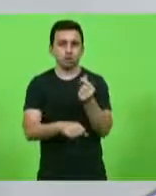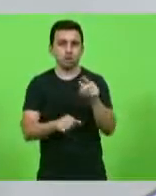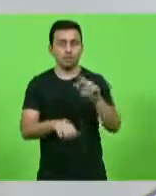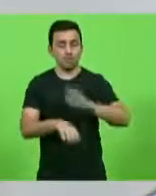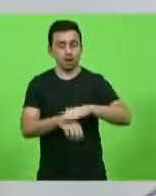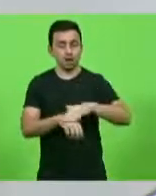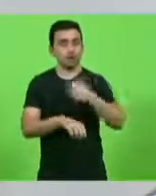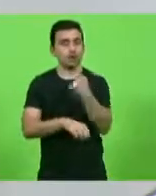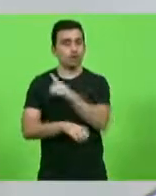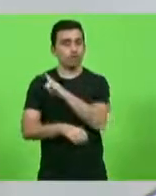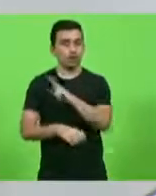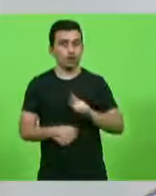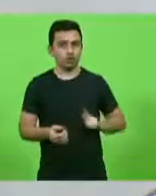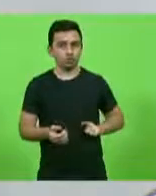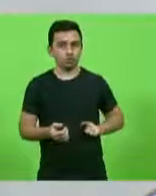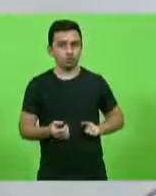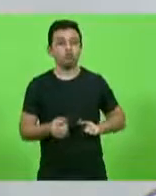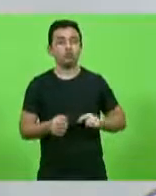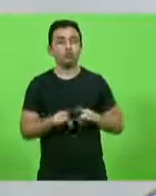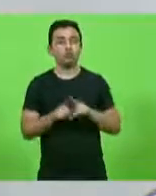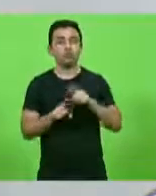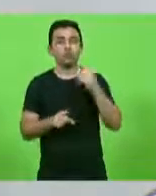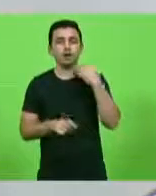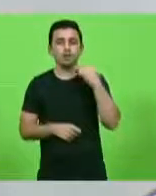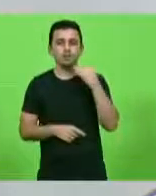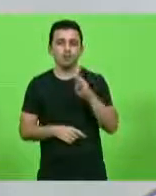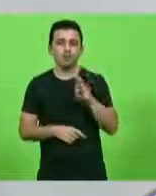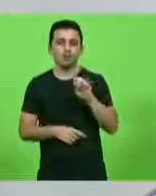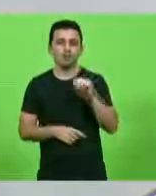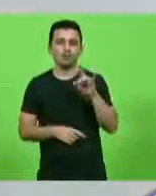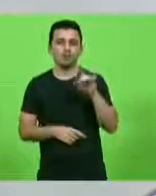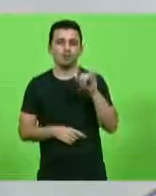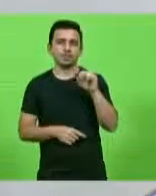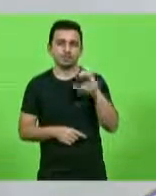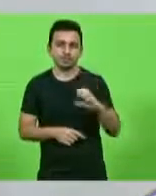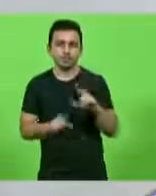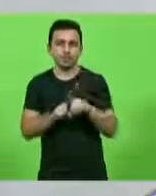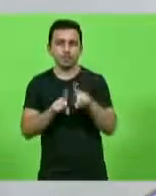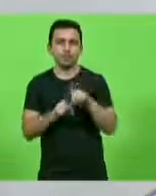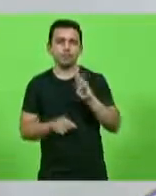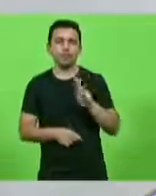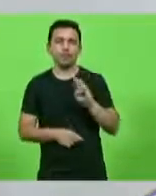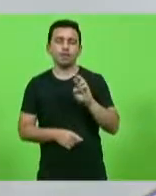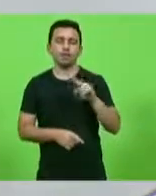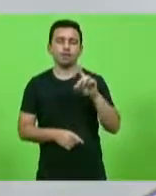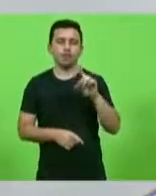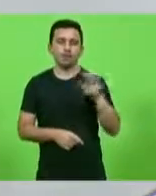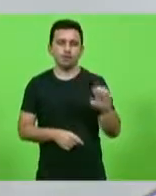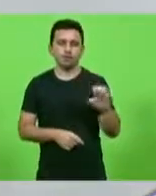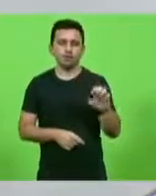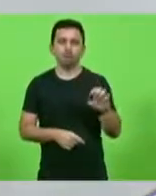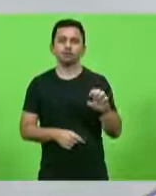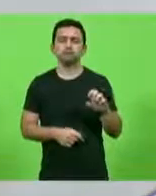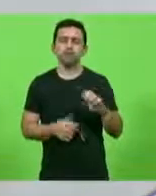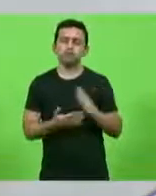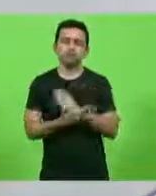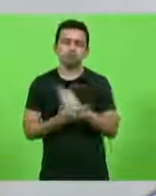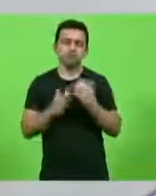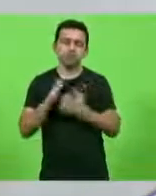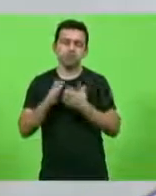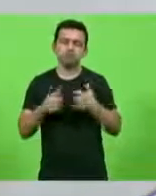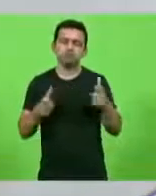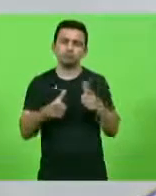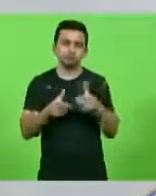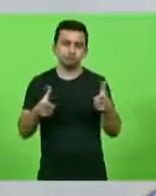pelo governo, através do BADESC e do BRDE, bem como para pequenas e microempresas, de